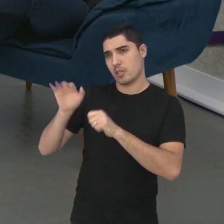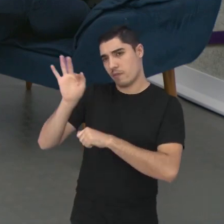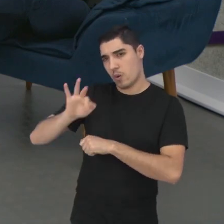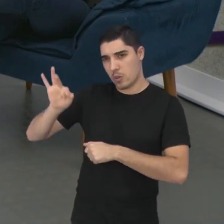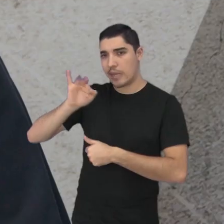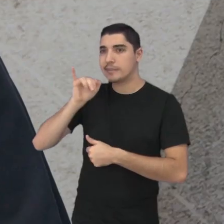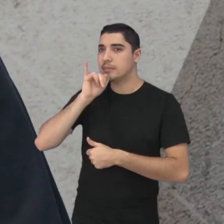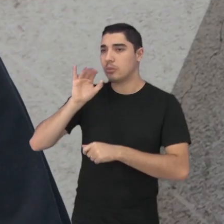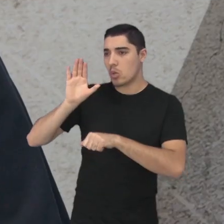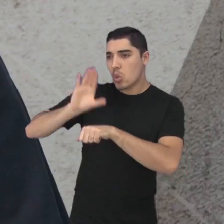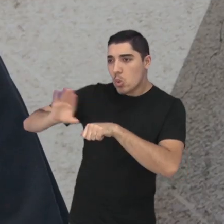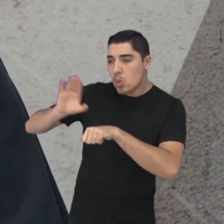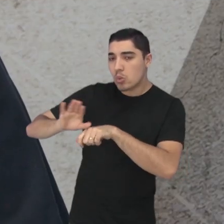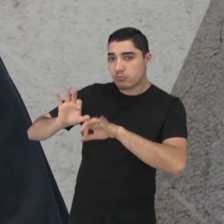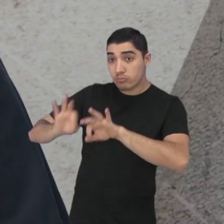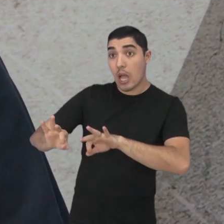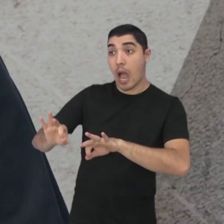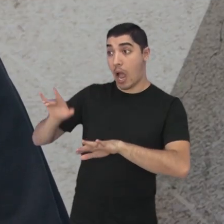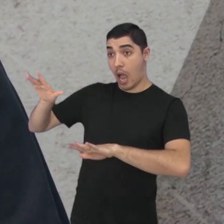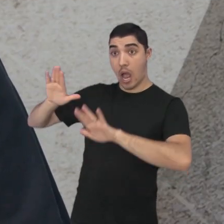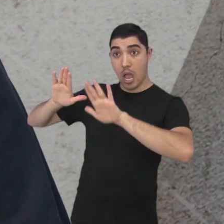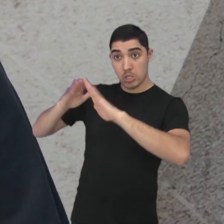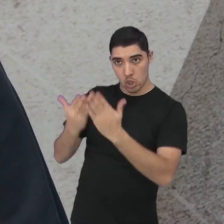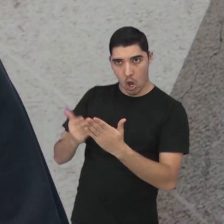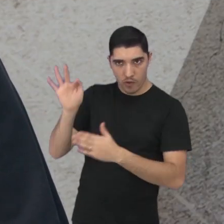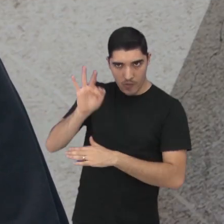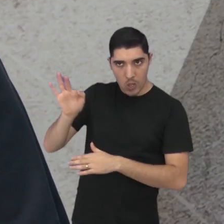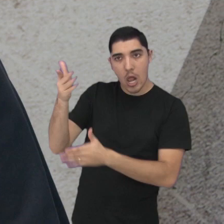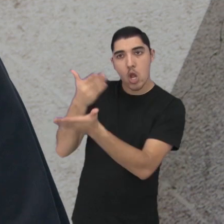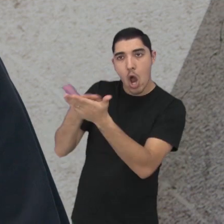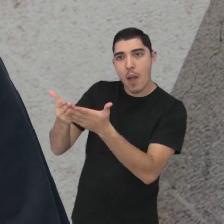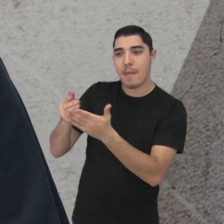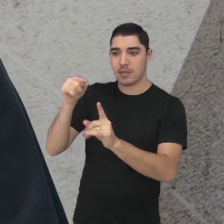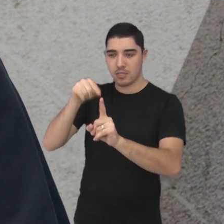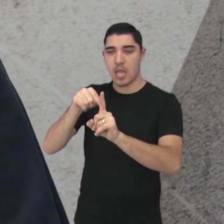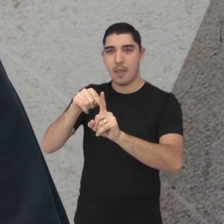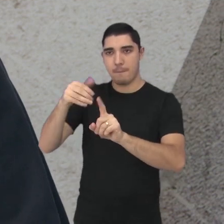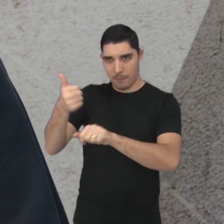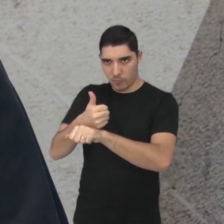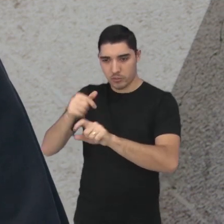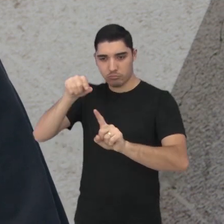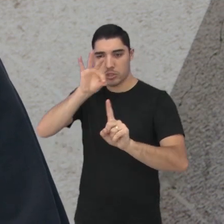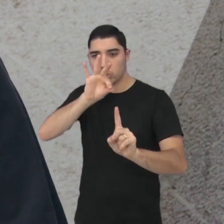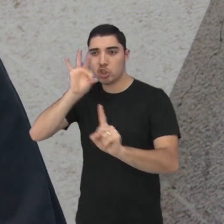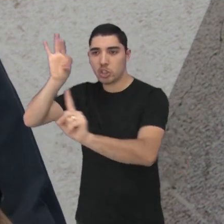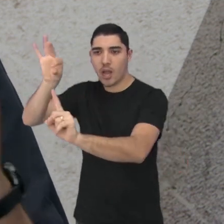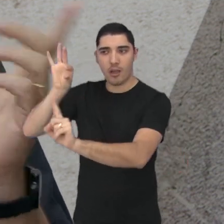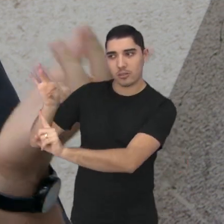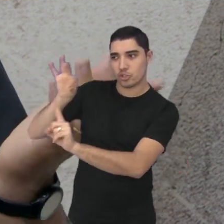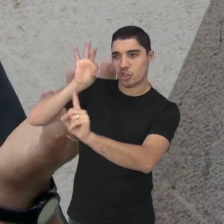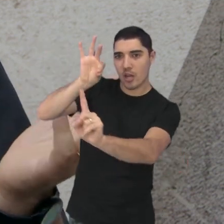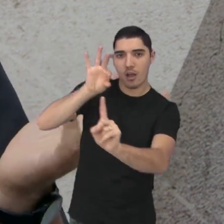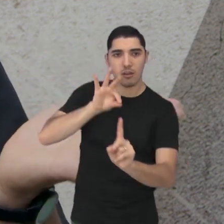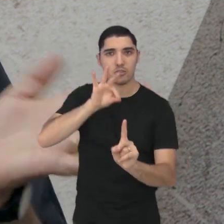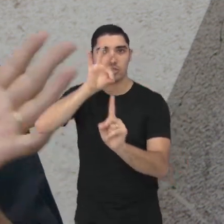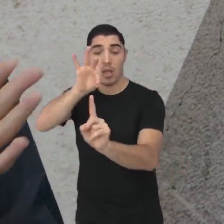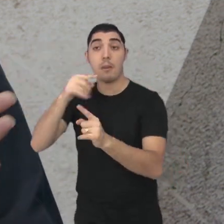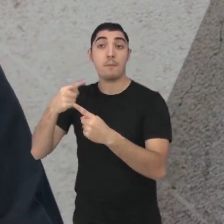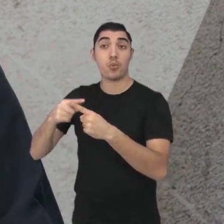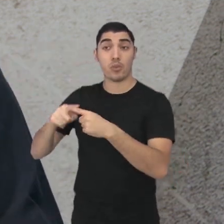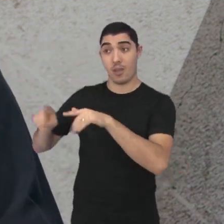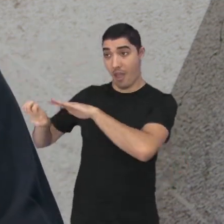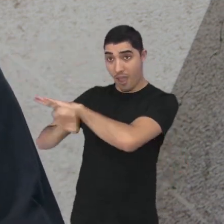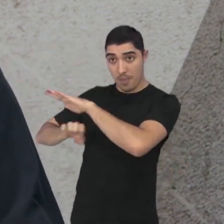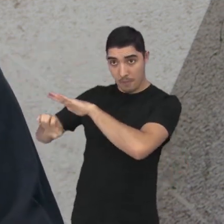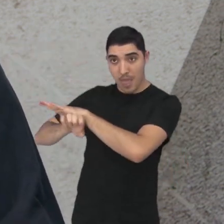você faz um bom curso, a própria escola já começa a direcionar os profissionais para o mercado de trabalho. Porque as empresas normalmente